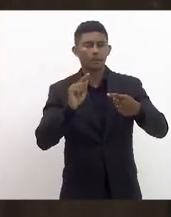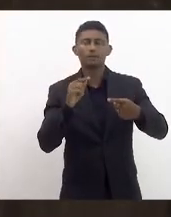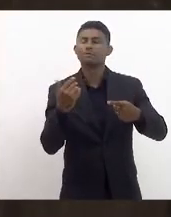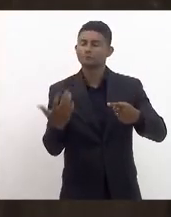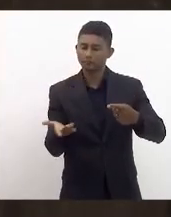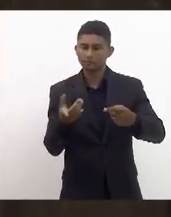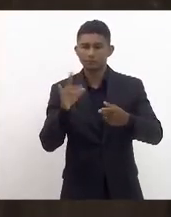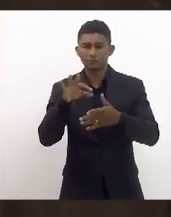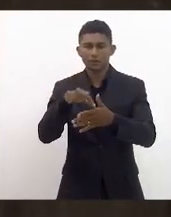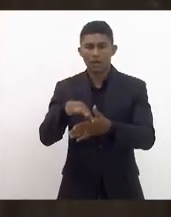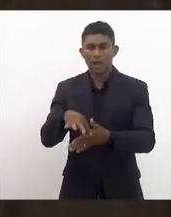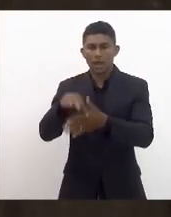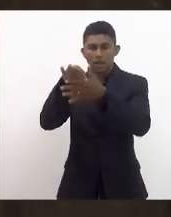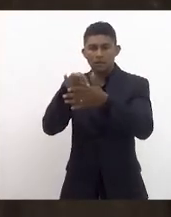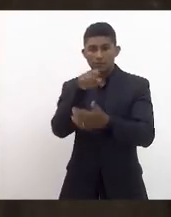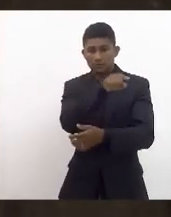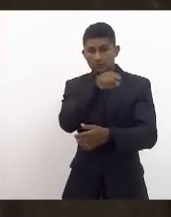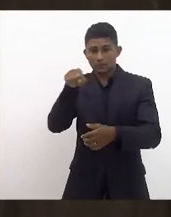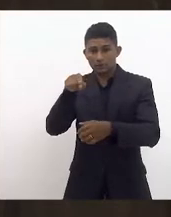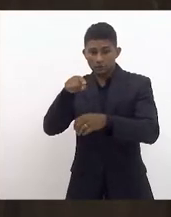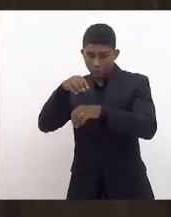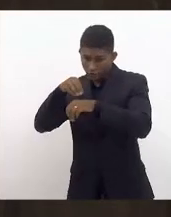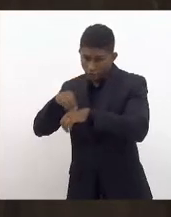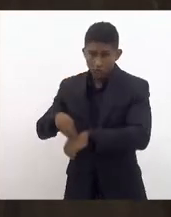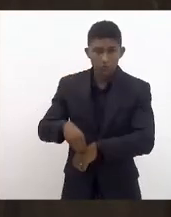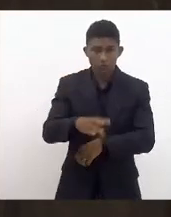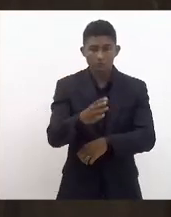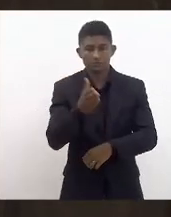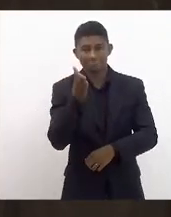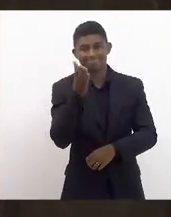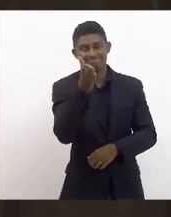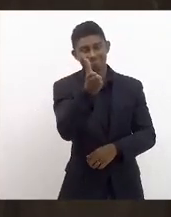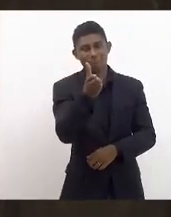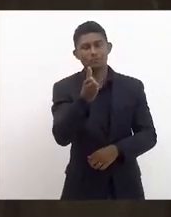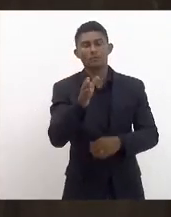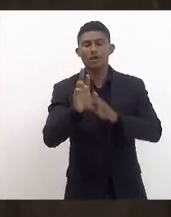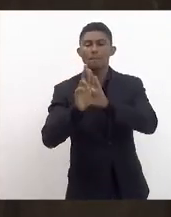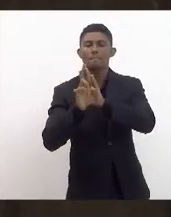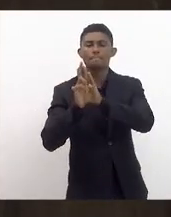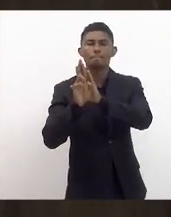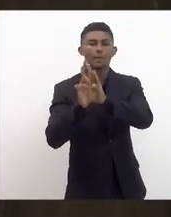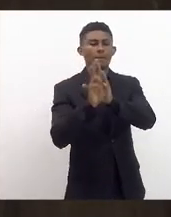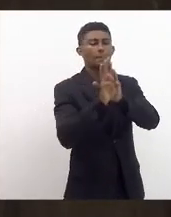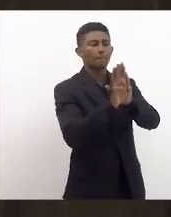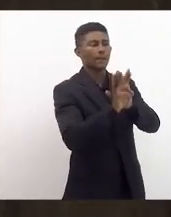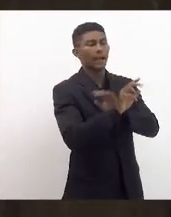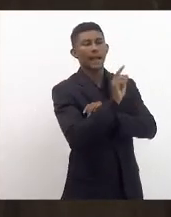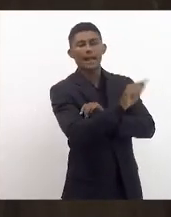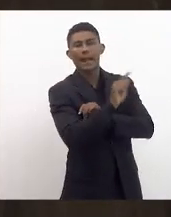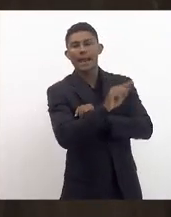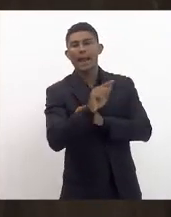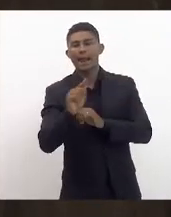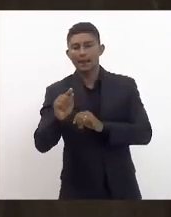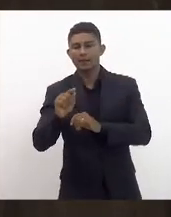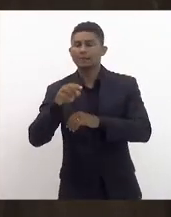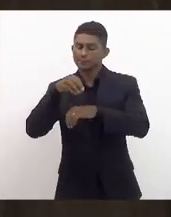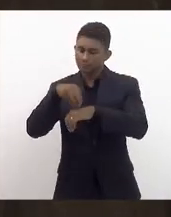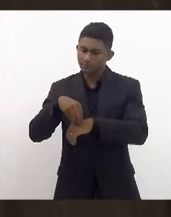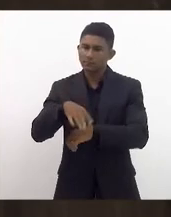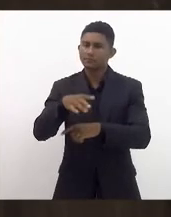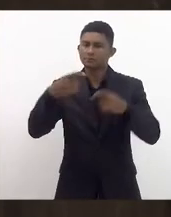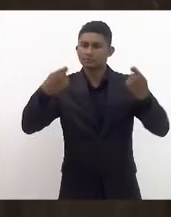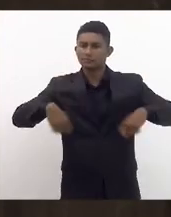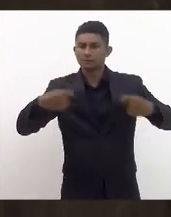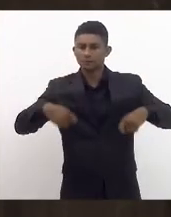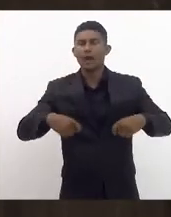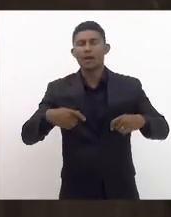líderes indiquem a Vossa Excelência os seus representantes para que ela possa ser